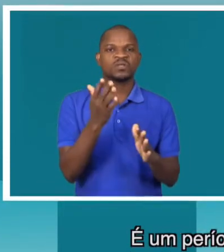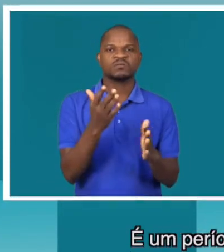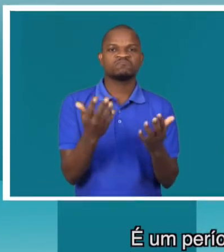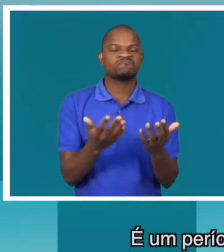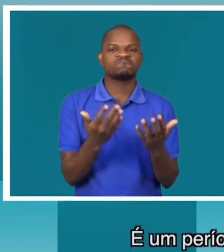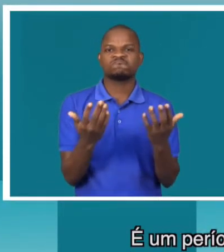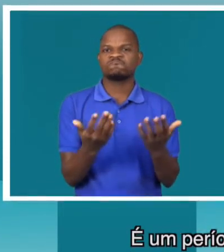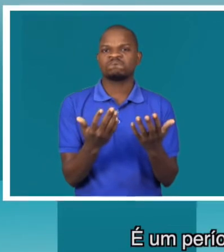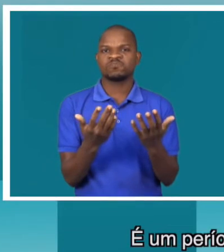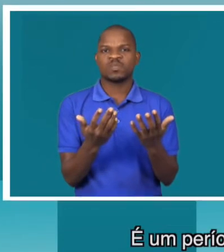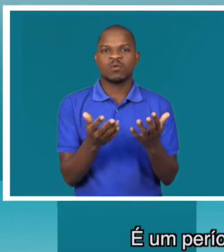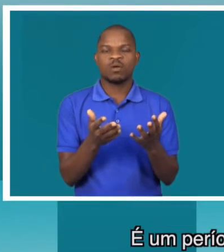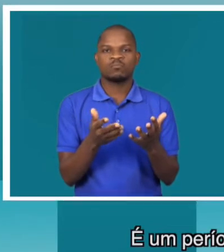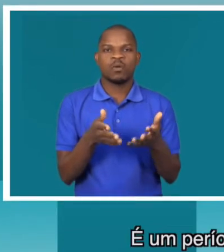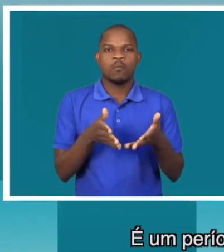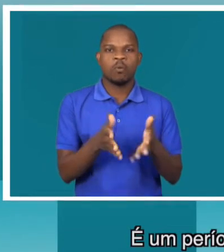as espécies, principalmente o camarão,